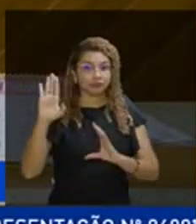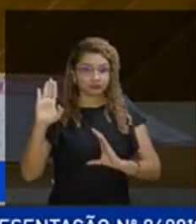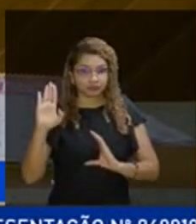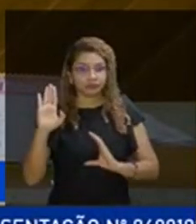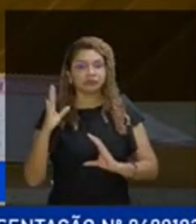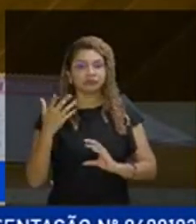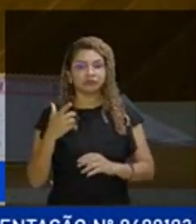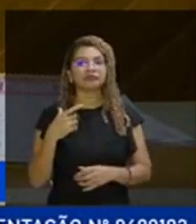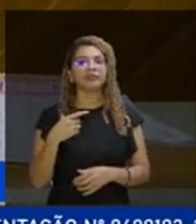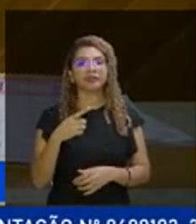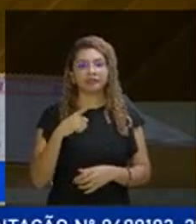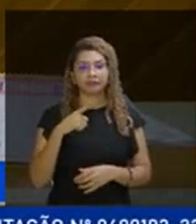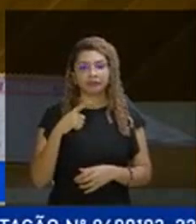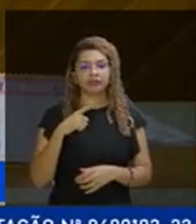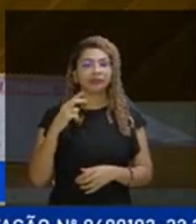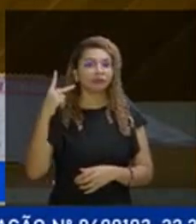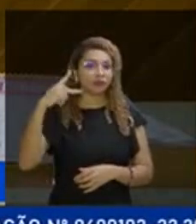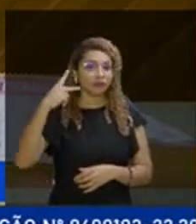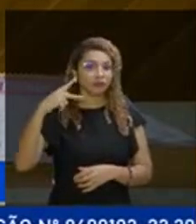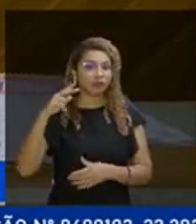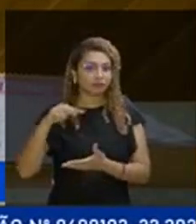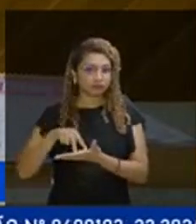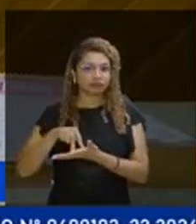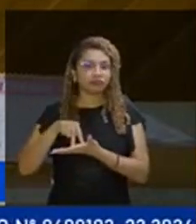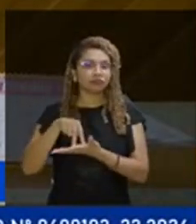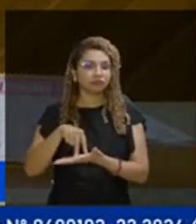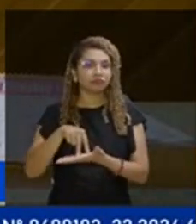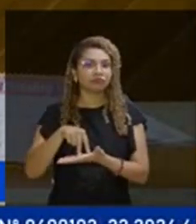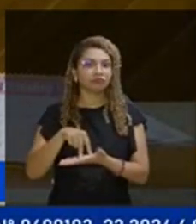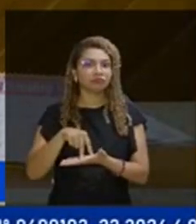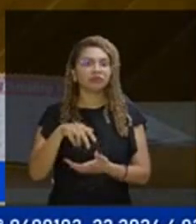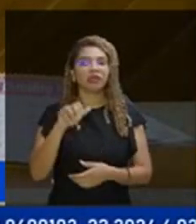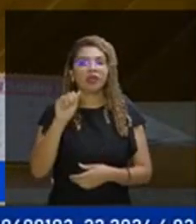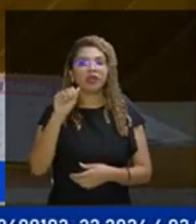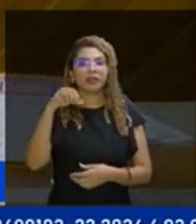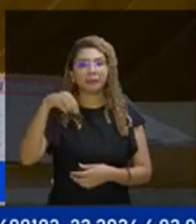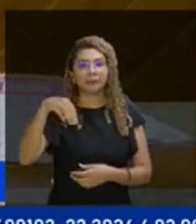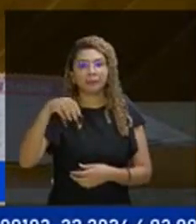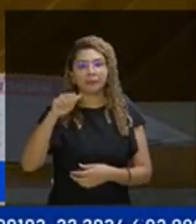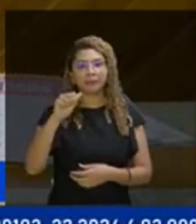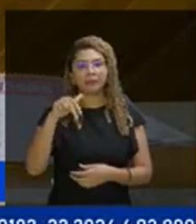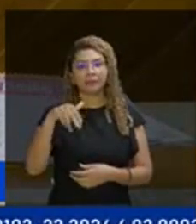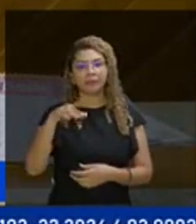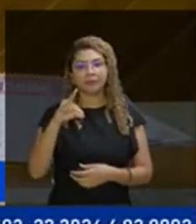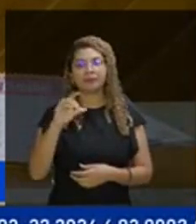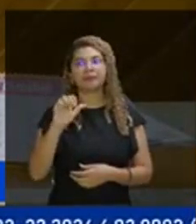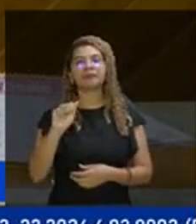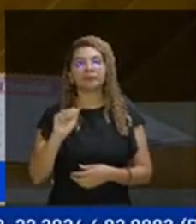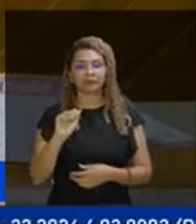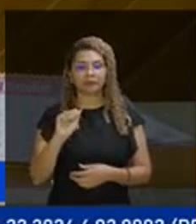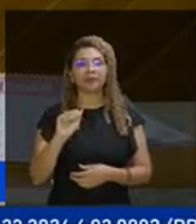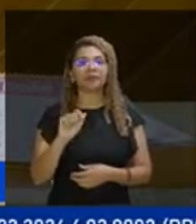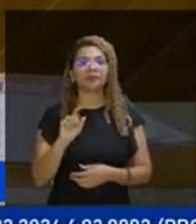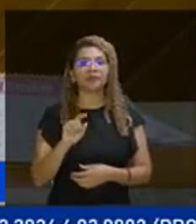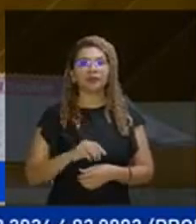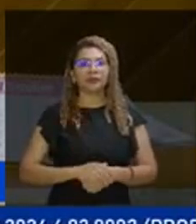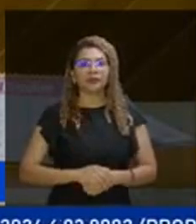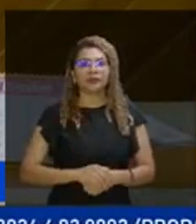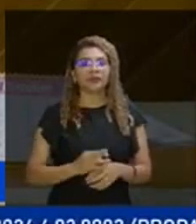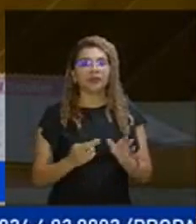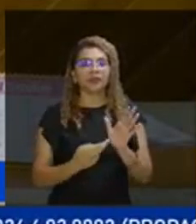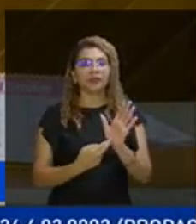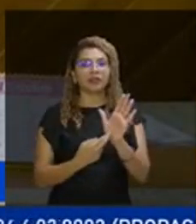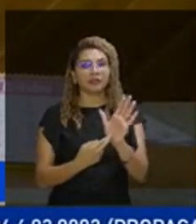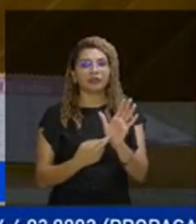Haverá sustentação oral da doutora Amanda Lima Figueiredo. A relatora está